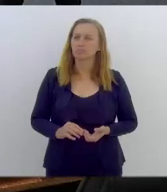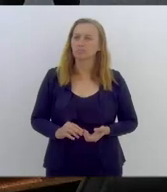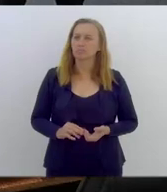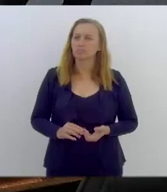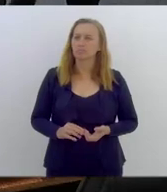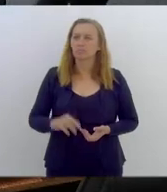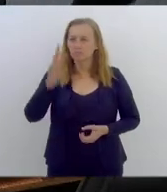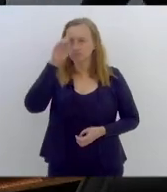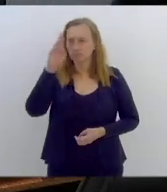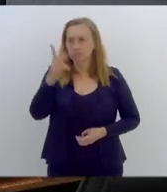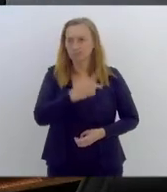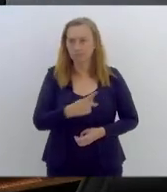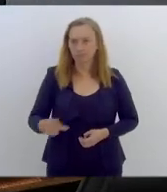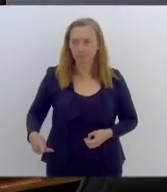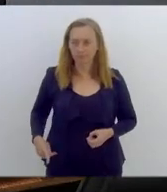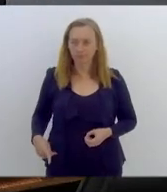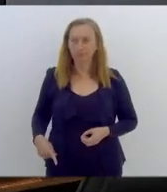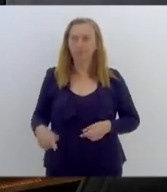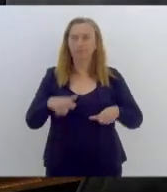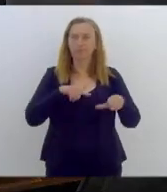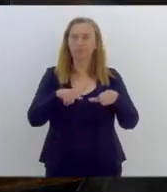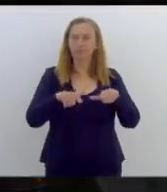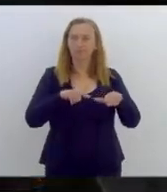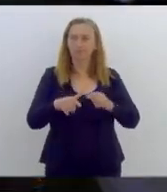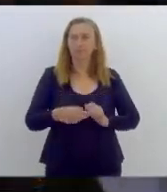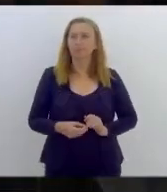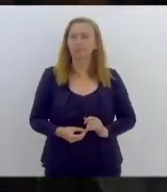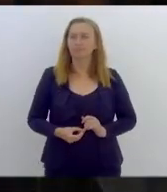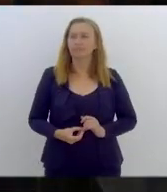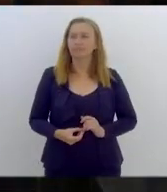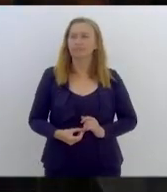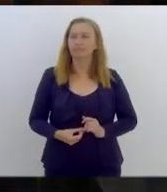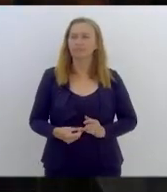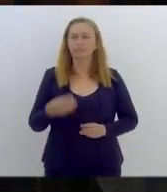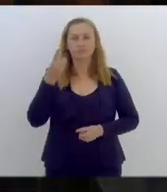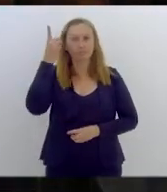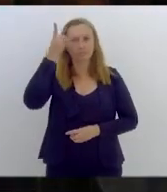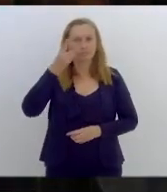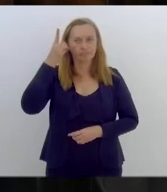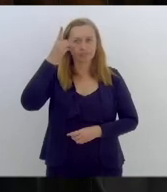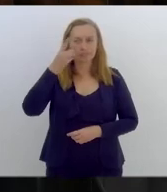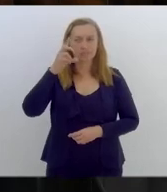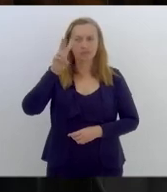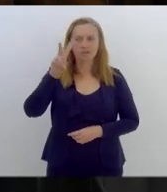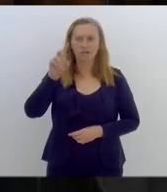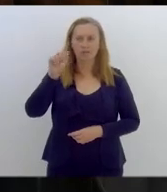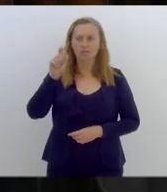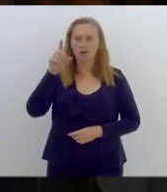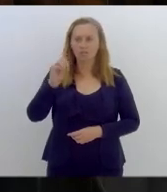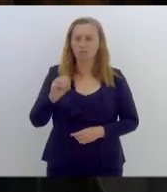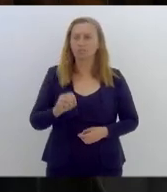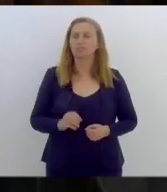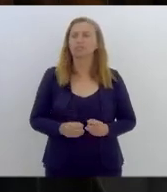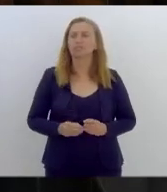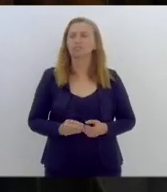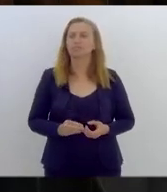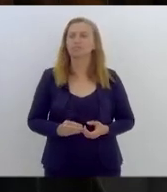senhor presidente em exercício Deputado Val da Ceasa